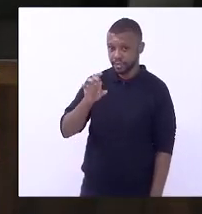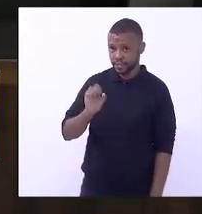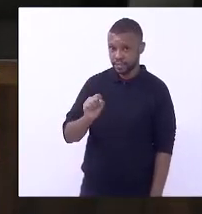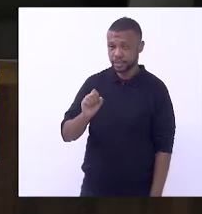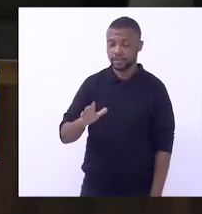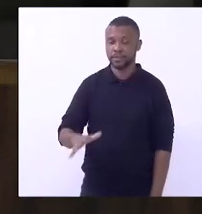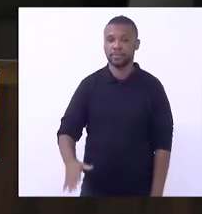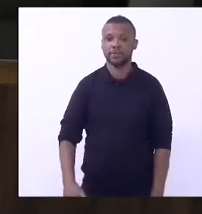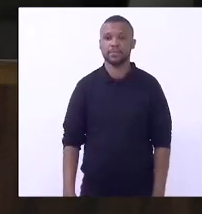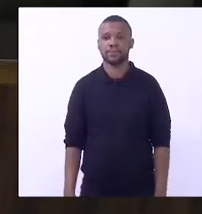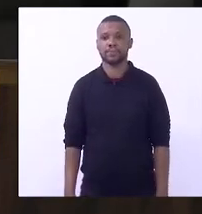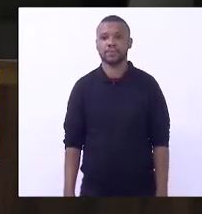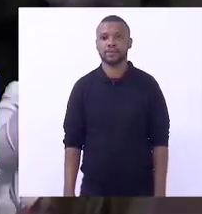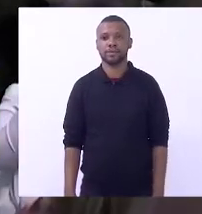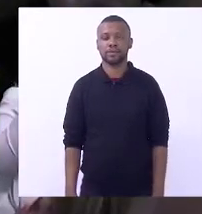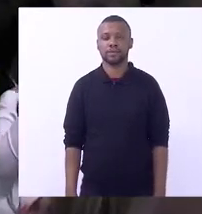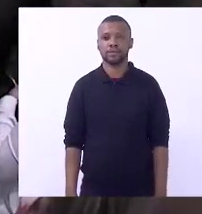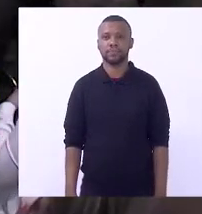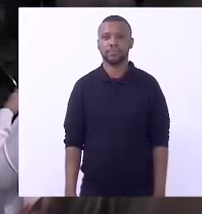Fernandes.